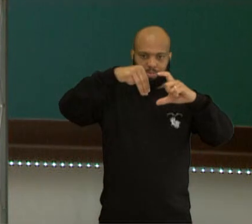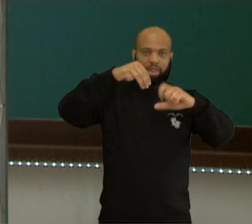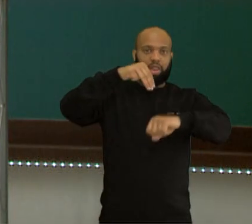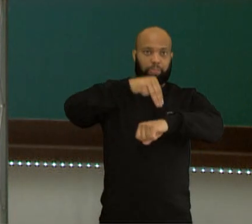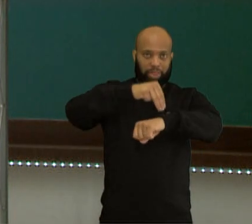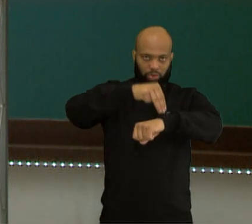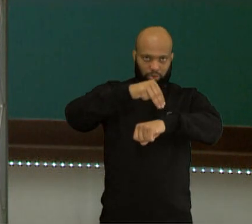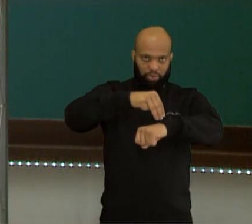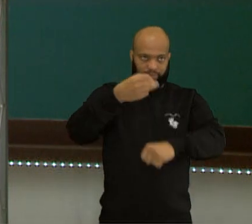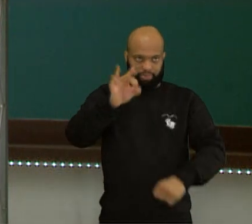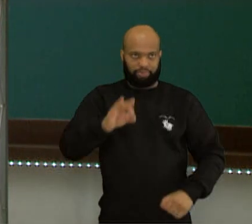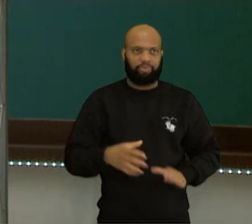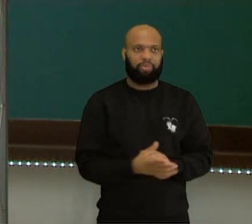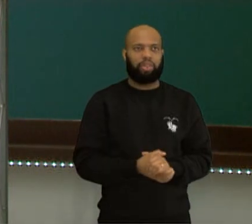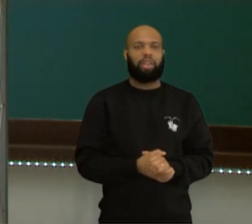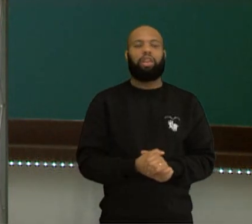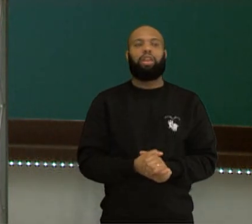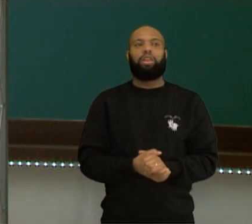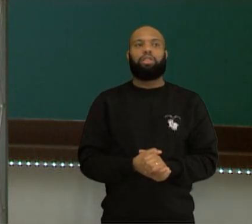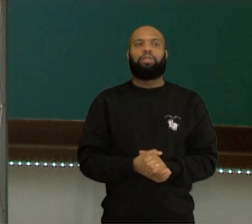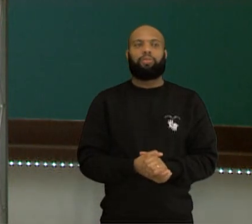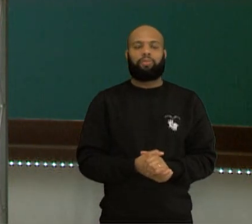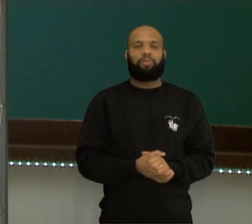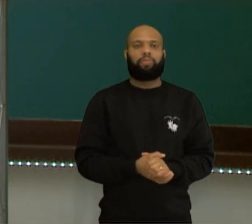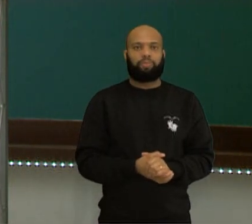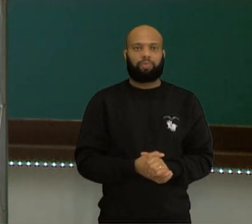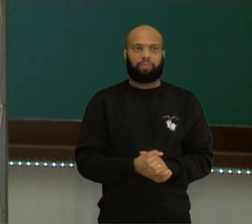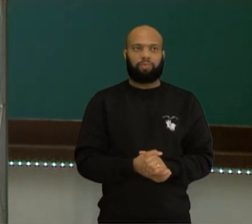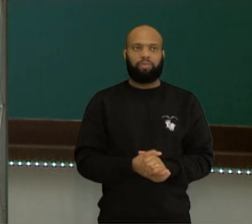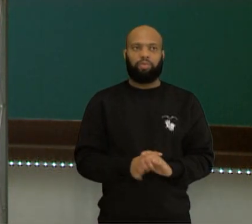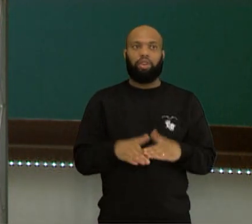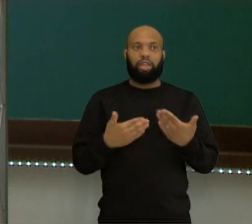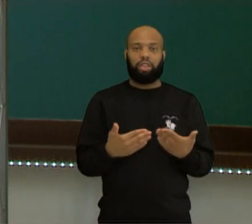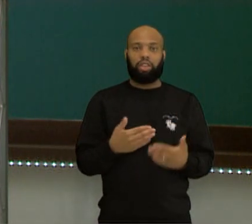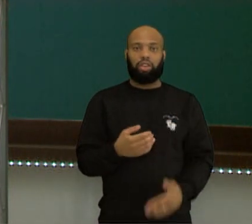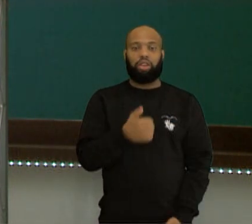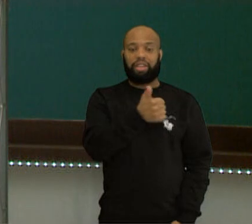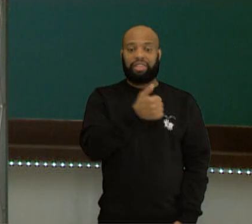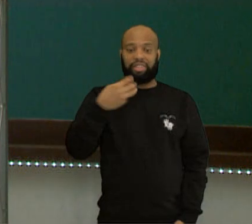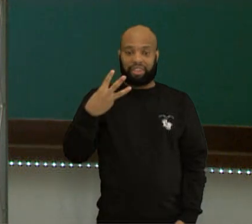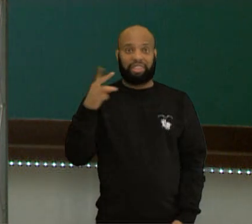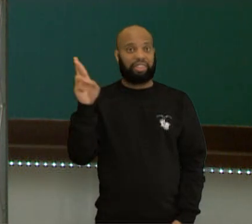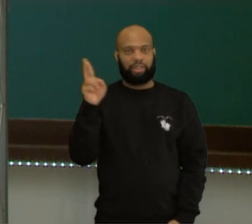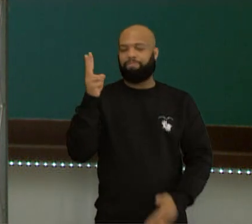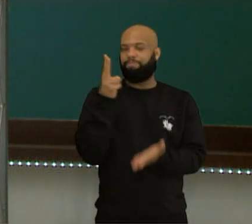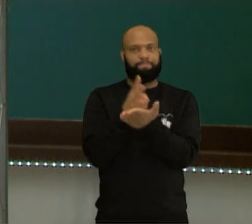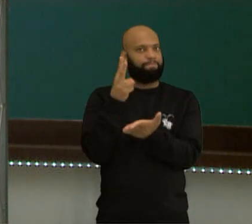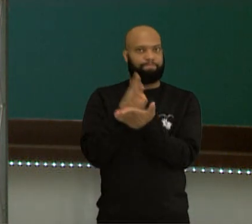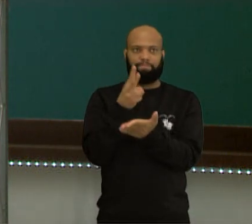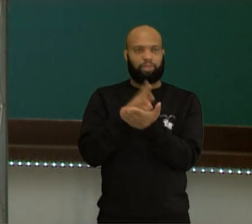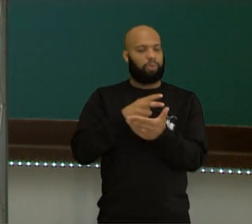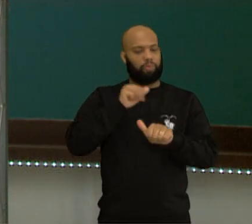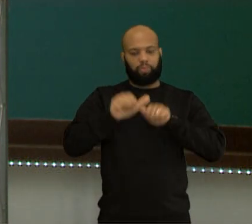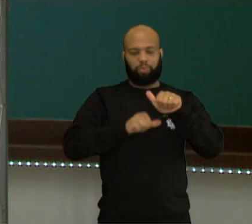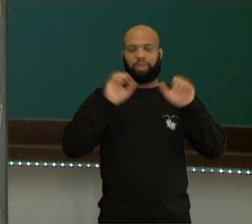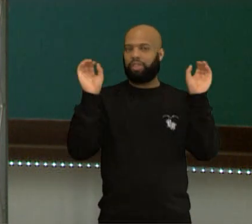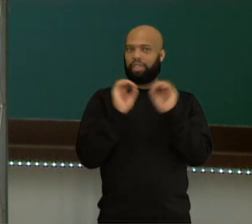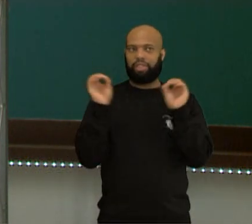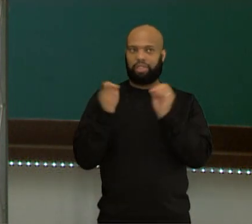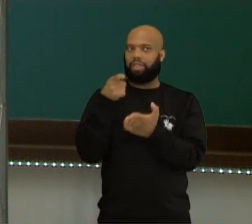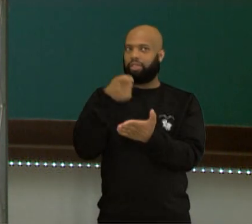independente. Você pegou o patinete, já paga R$13. Aí, a cada minuto que você vai ficar com ele, você vai pagar 50 centavos. Ficou 1 minuto, paga